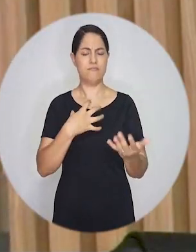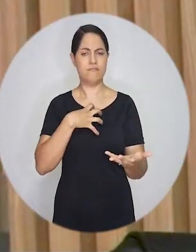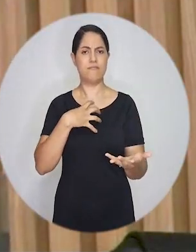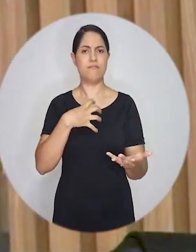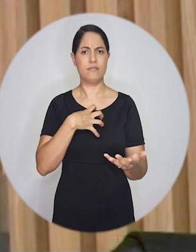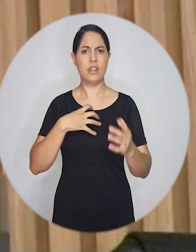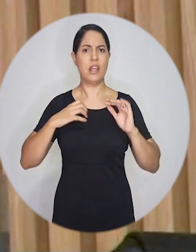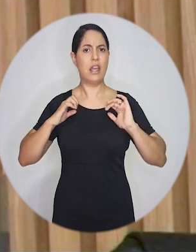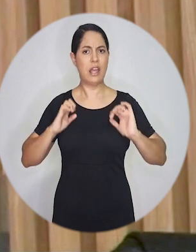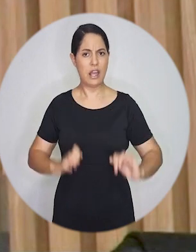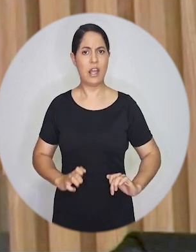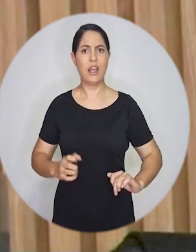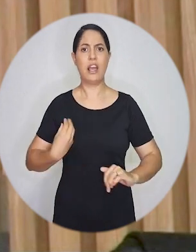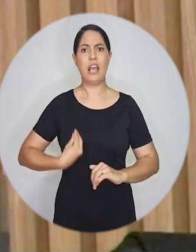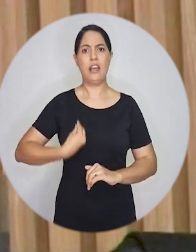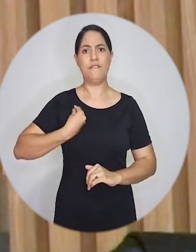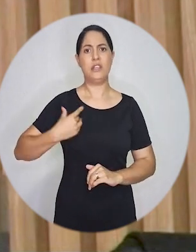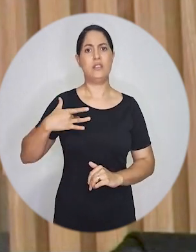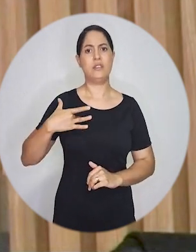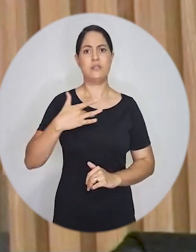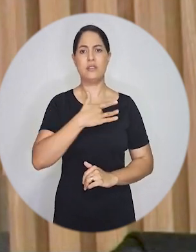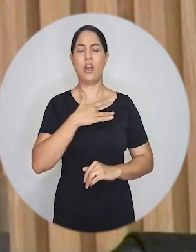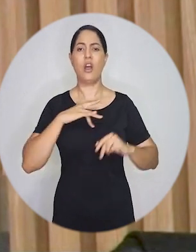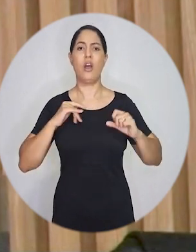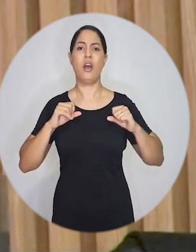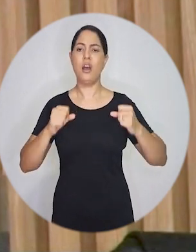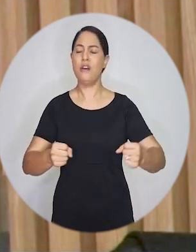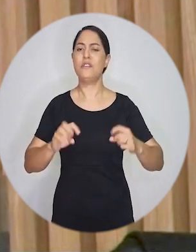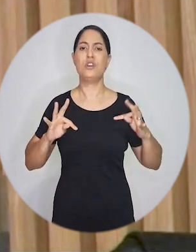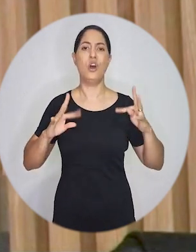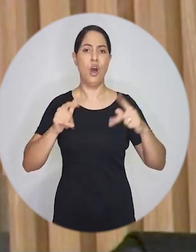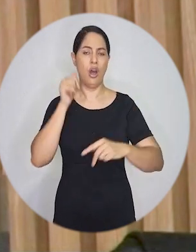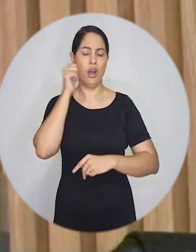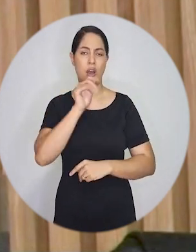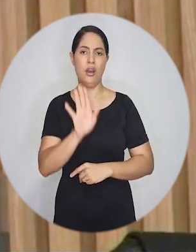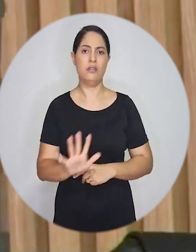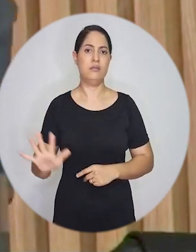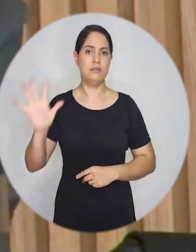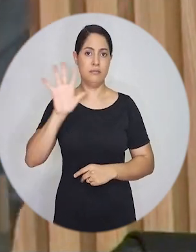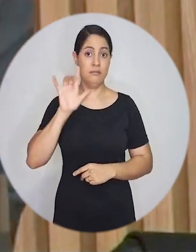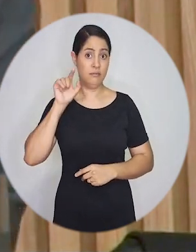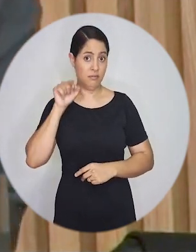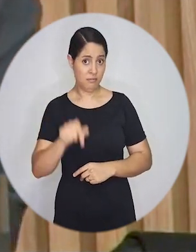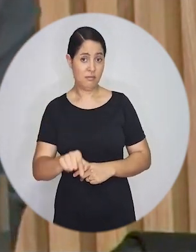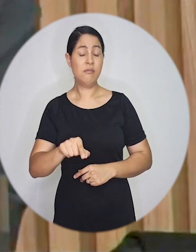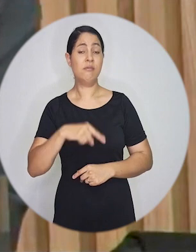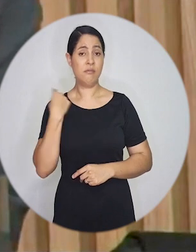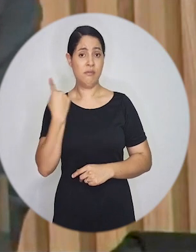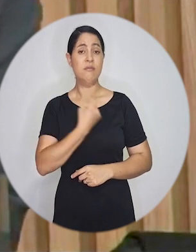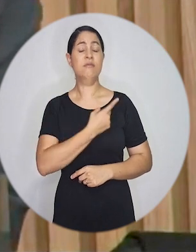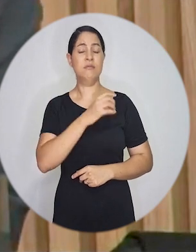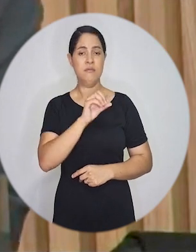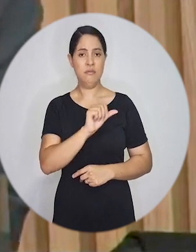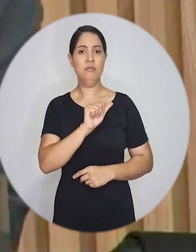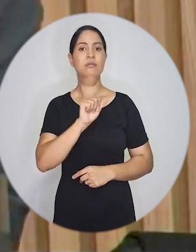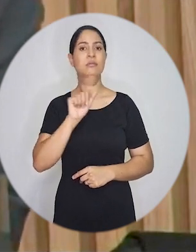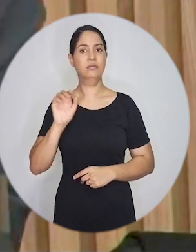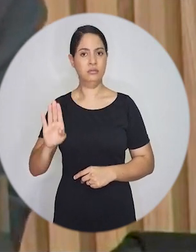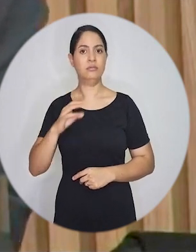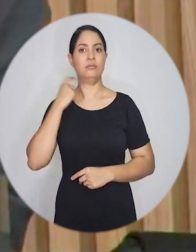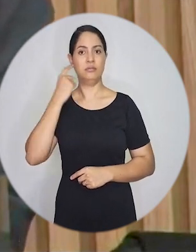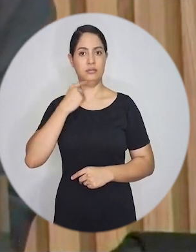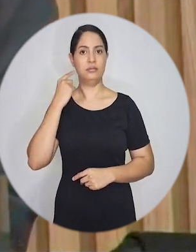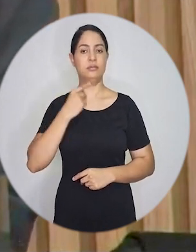da sensibilidade ética e da defesa da saúde e da vida de cada uma das mulheres brasileiras. Essa é a